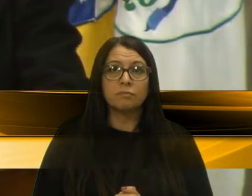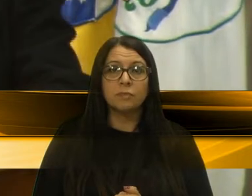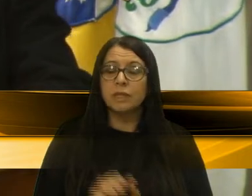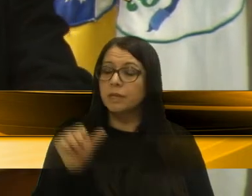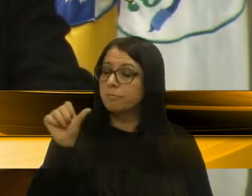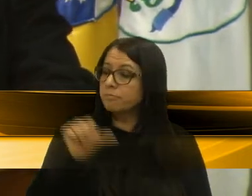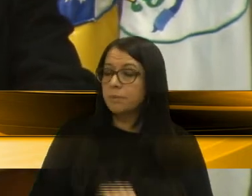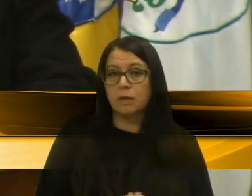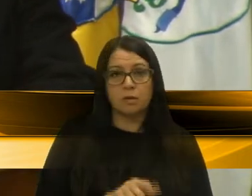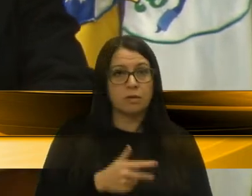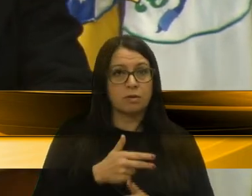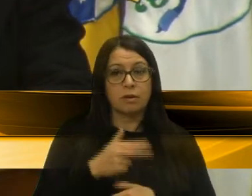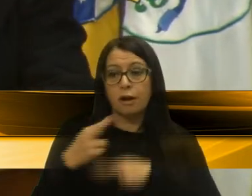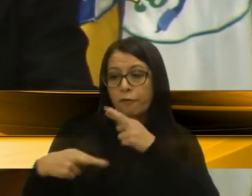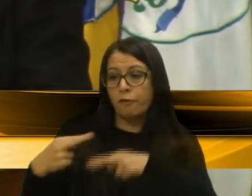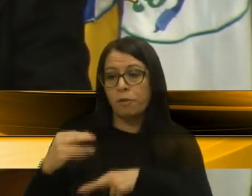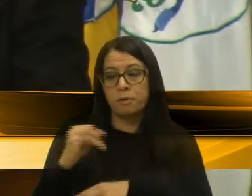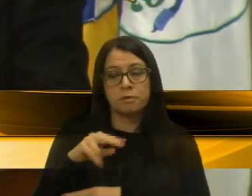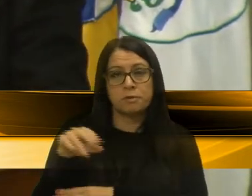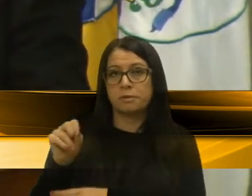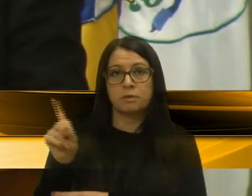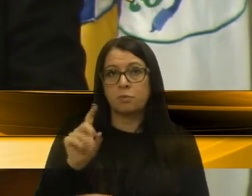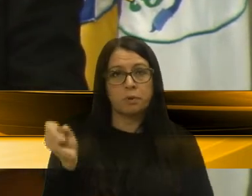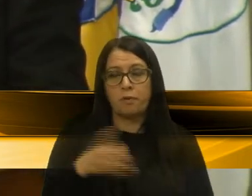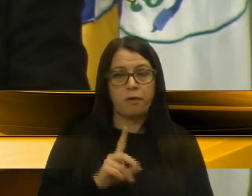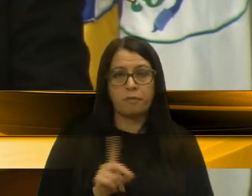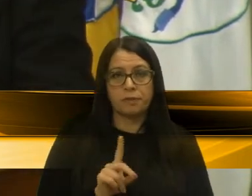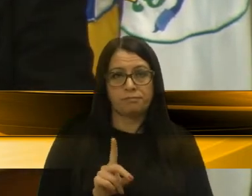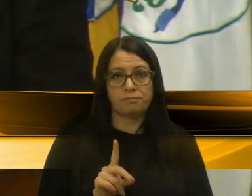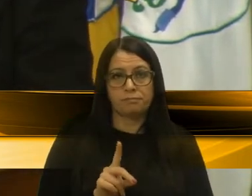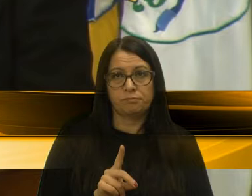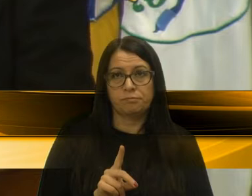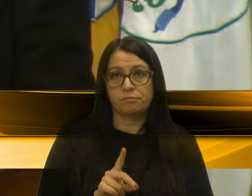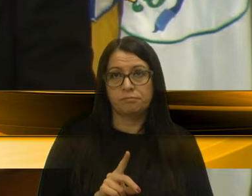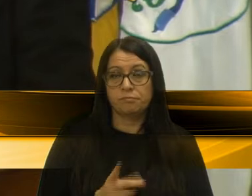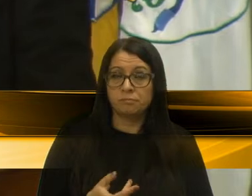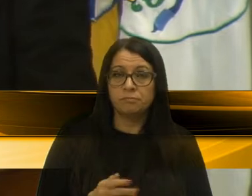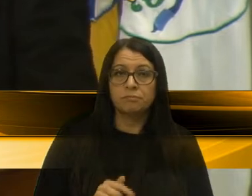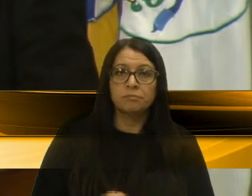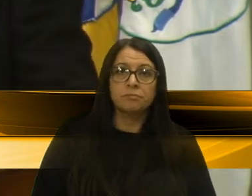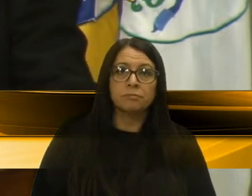pior Previdência, não é a nova Previdência.